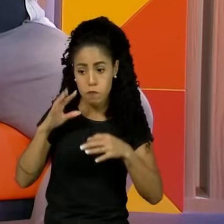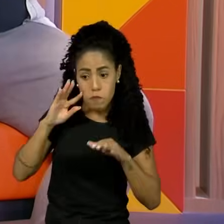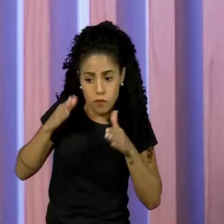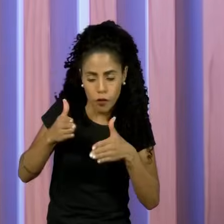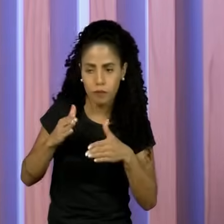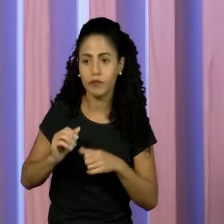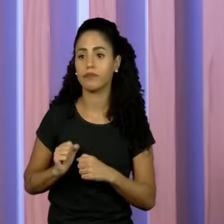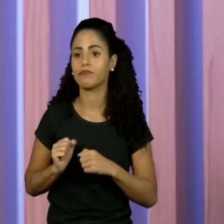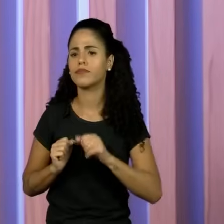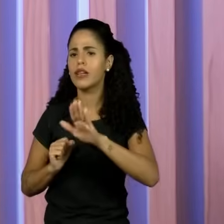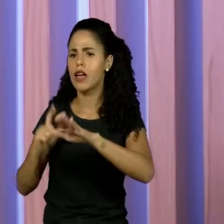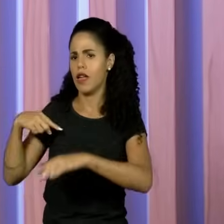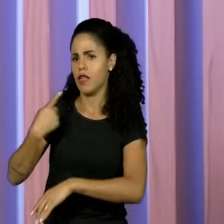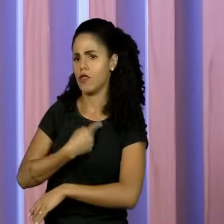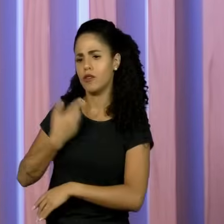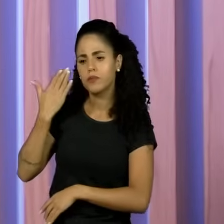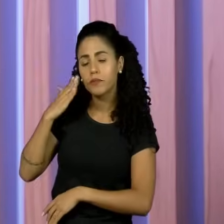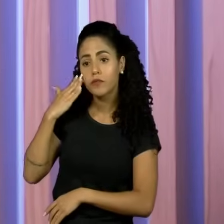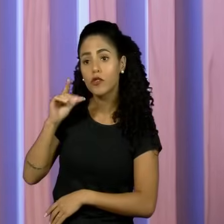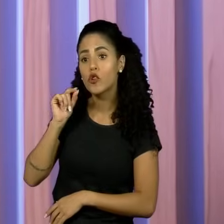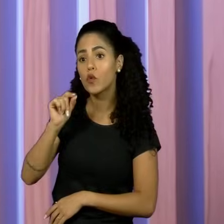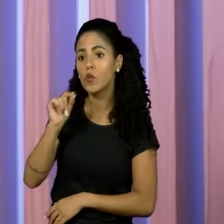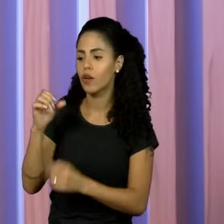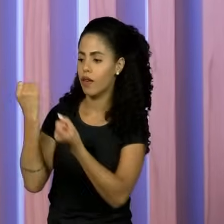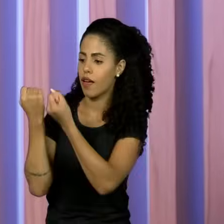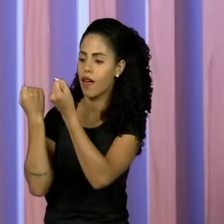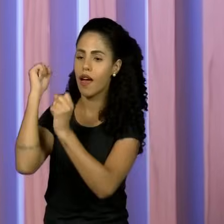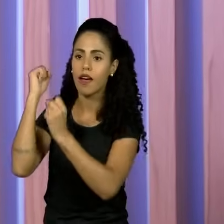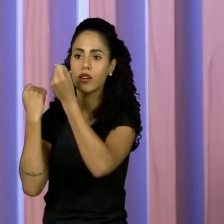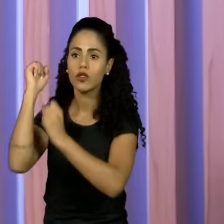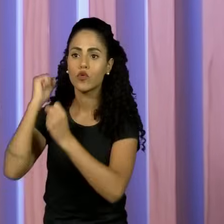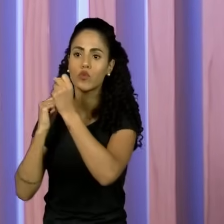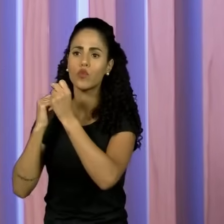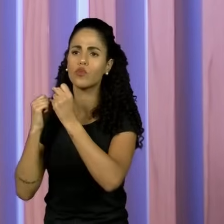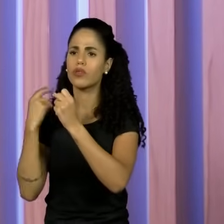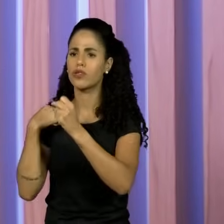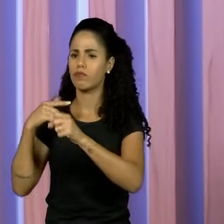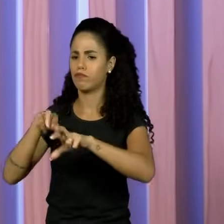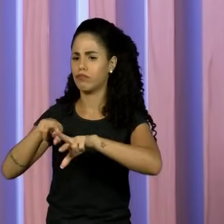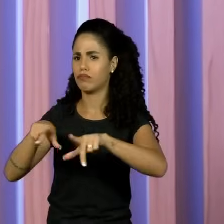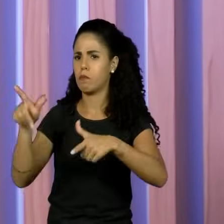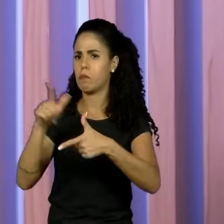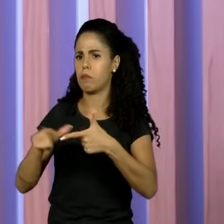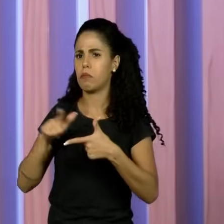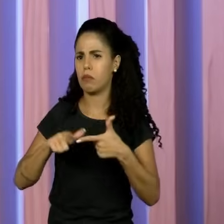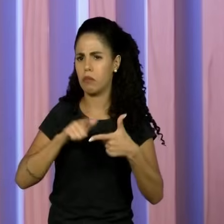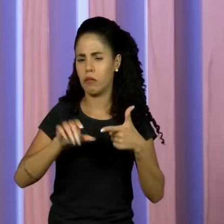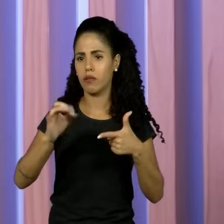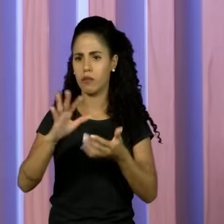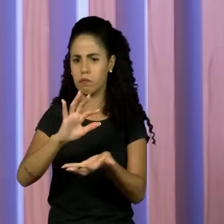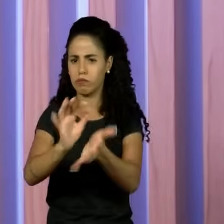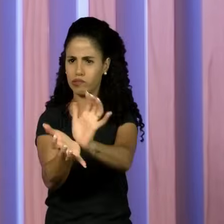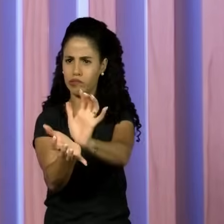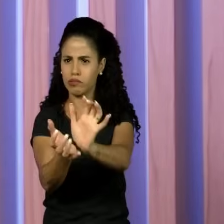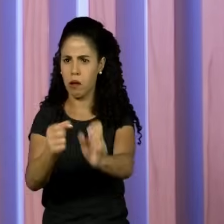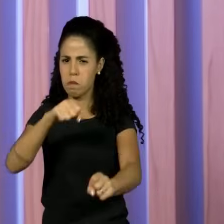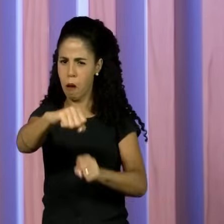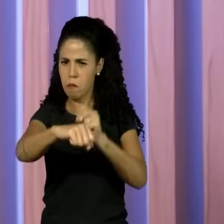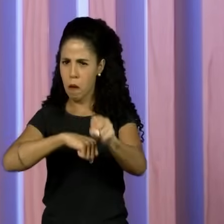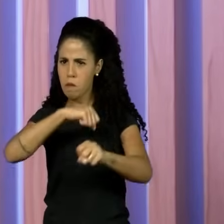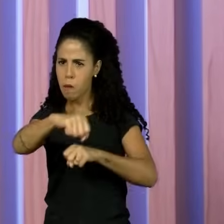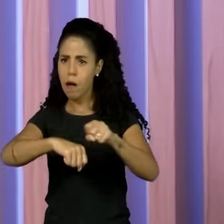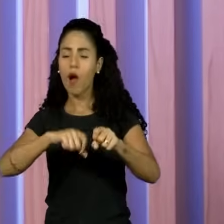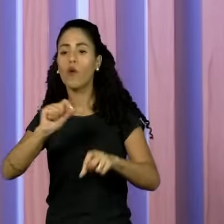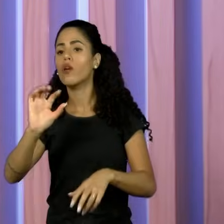né? A gente acredita muito que a indústria ela já tem, depois de muitos problemas, inclusive até com Mortal Kombat, inclusive,